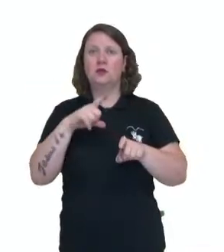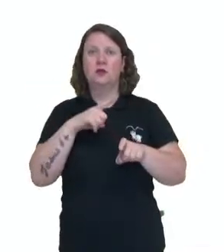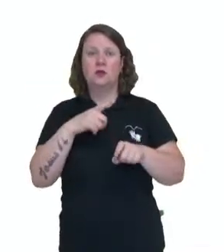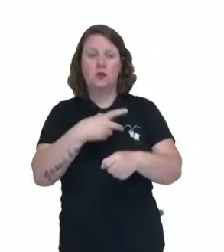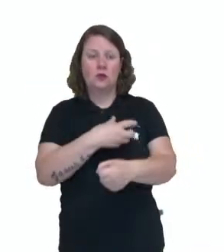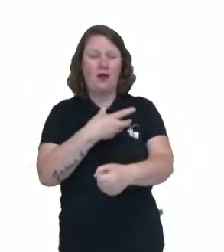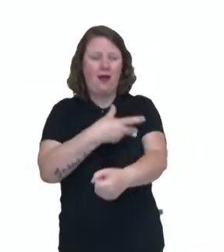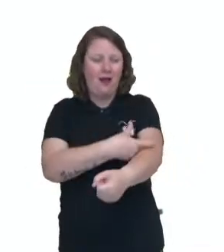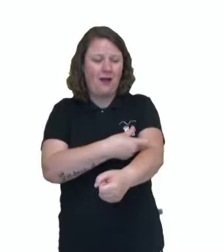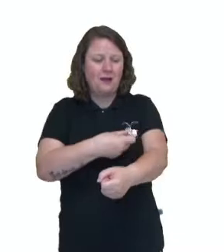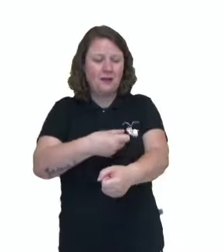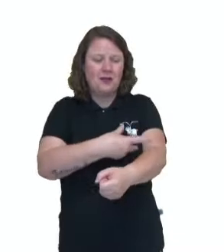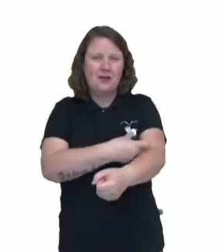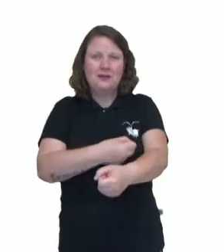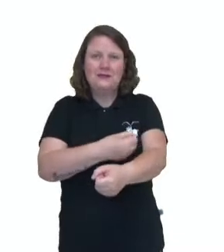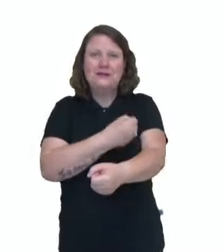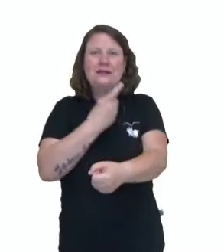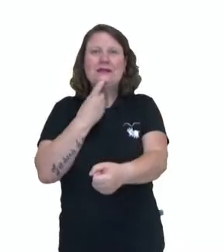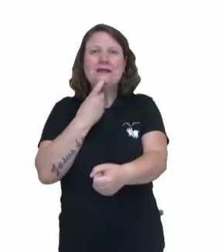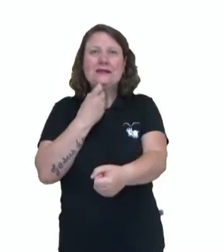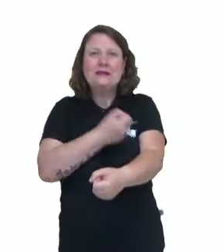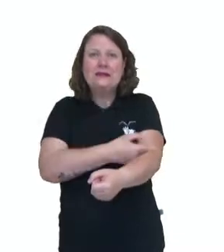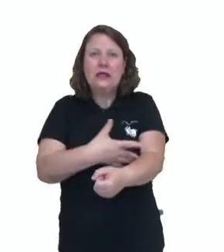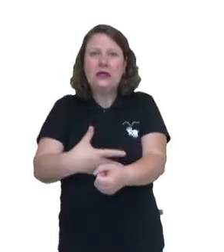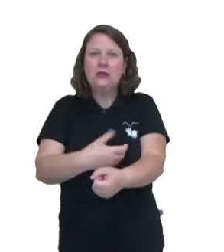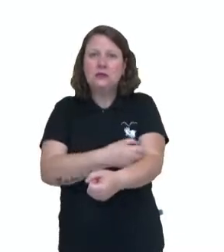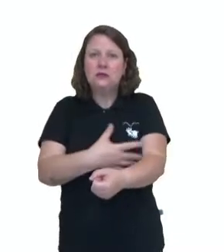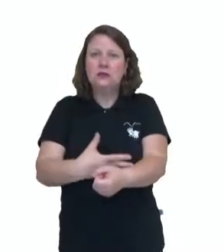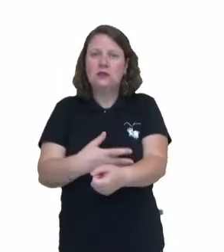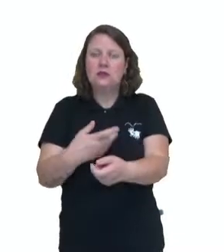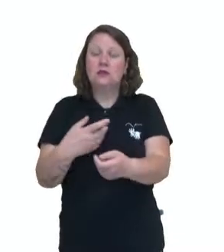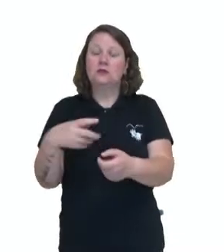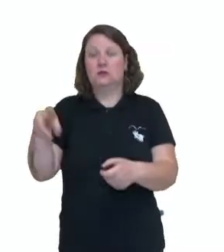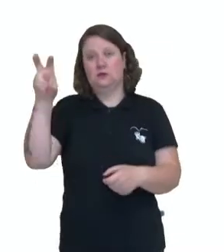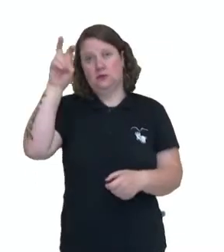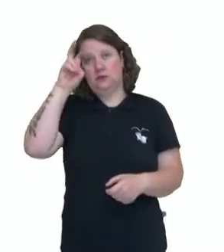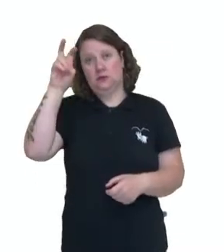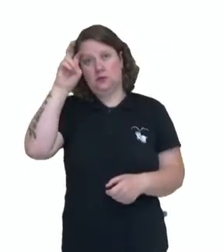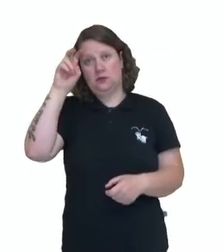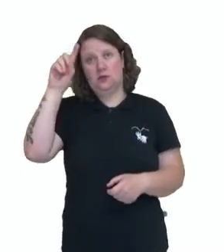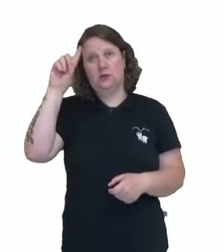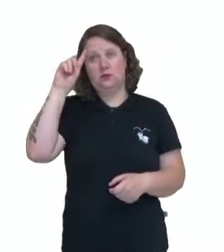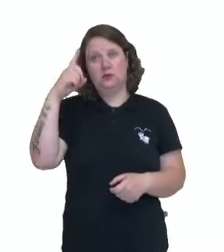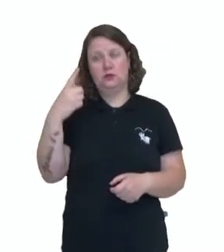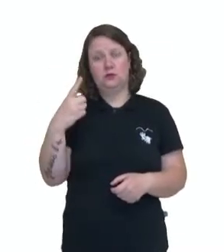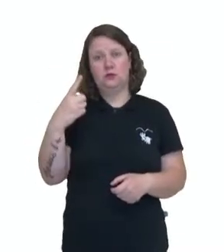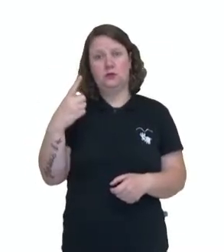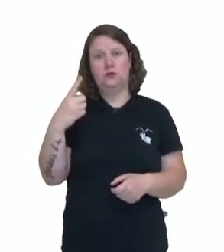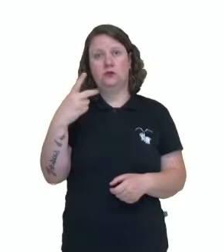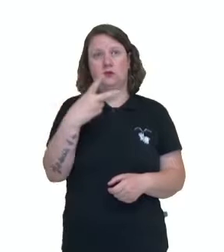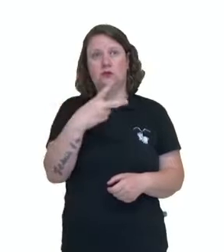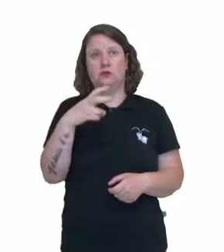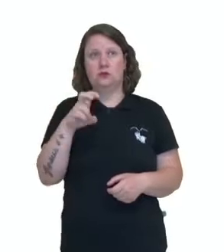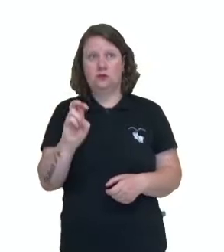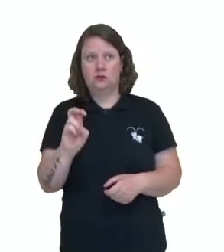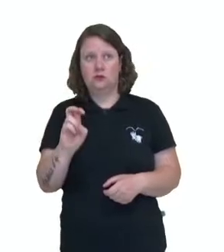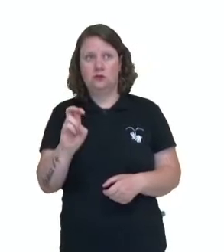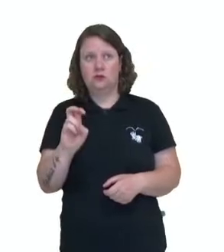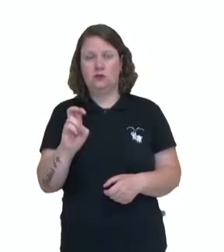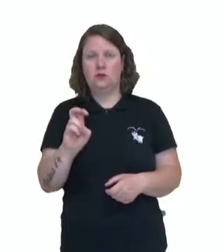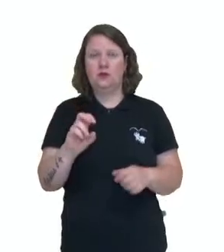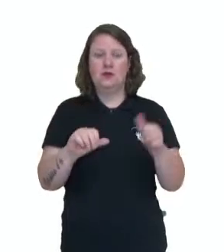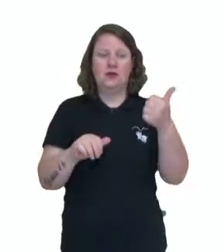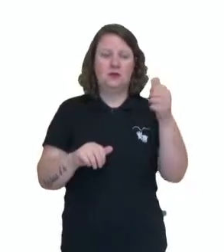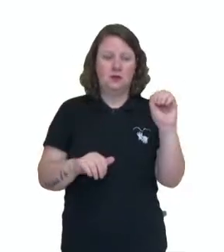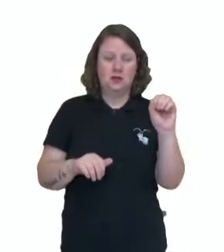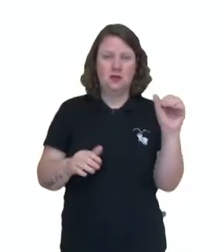repor urgentemente seu estoque de sangue. Nesta quinta-feira, 25, das 10 horas às 16 horas, o